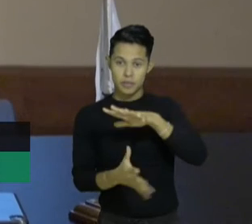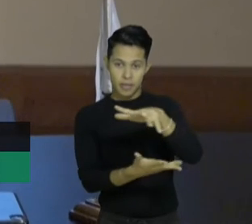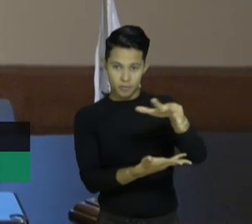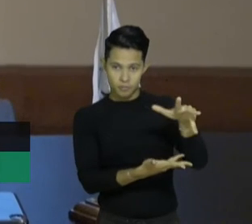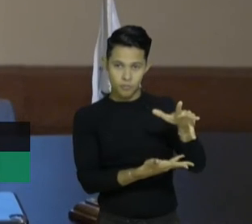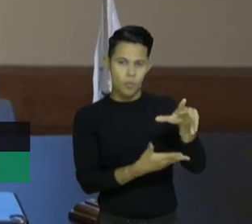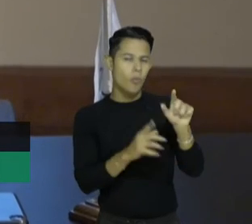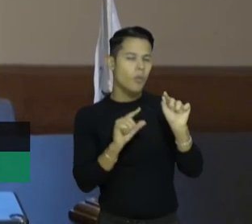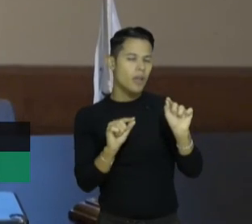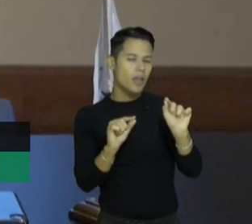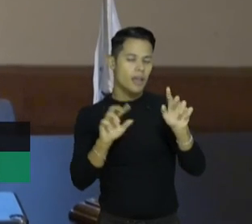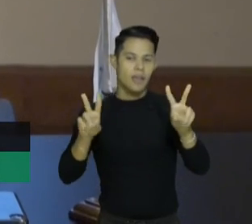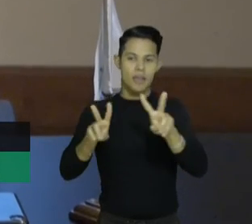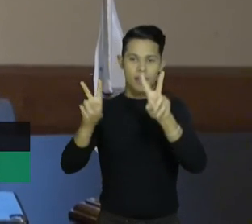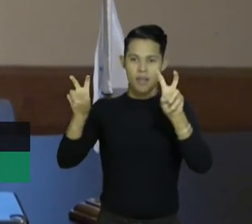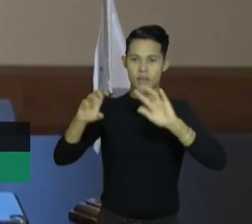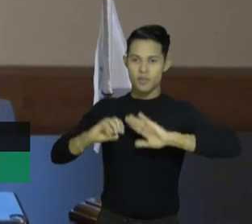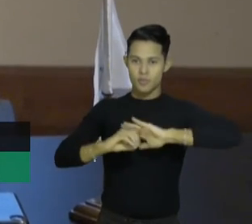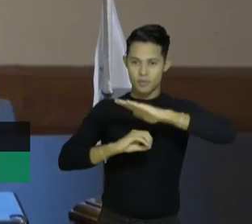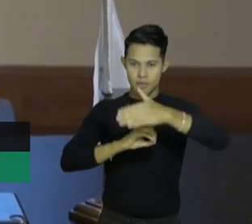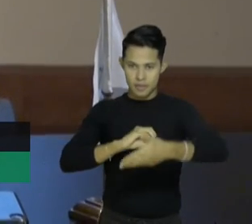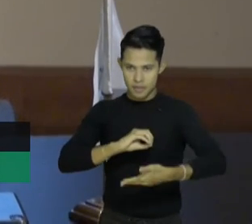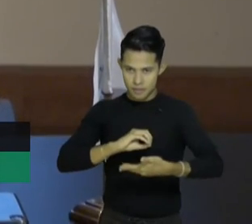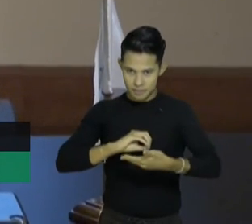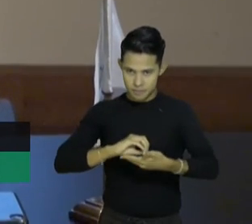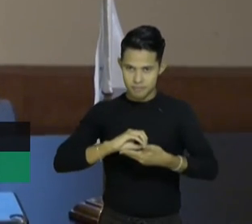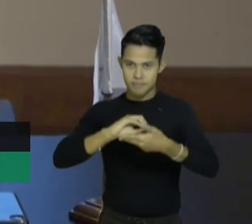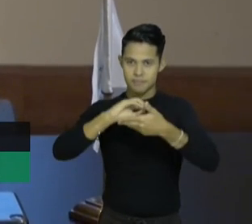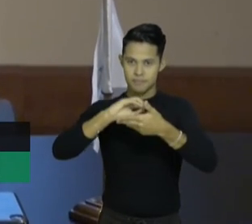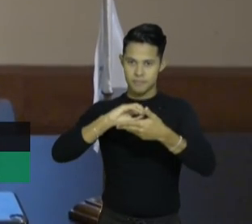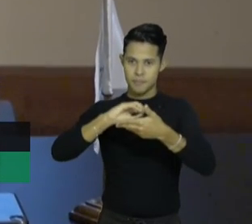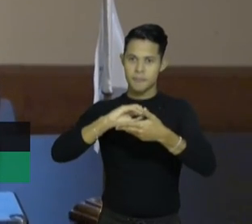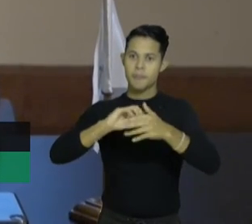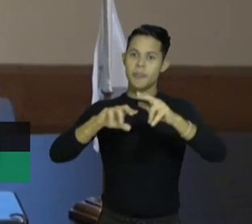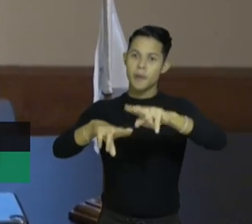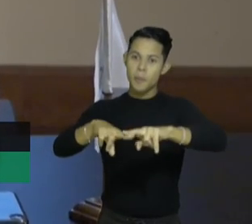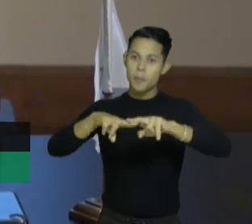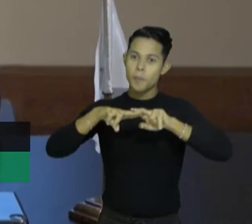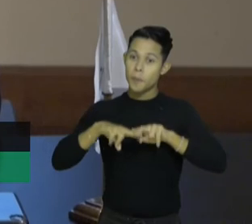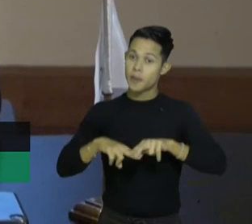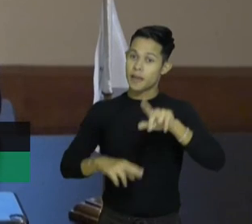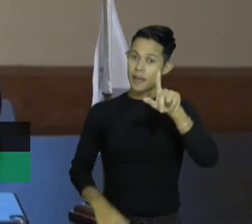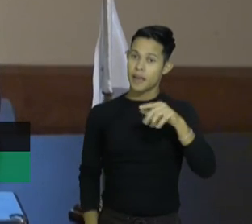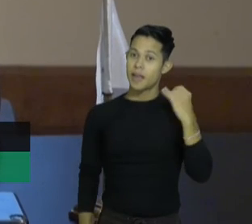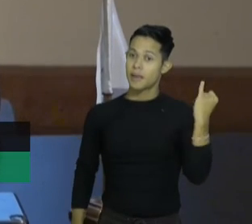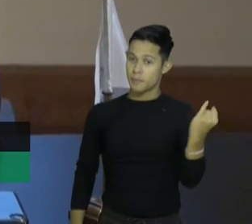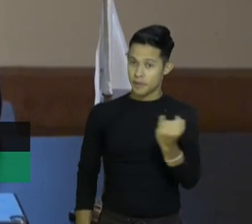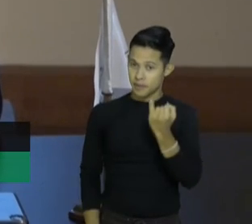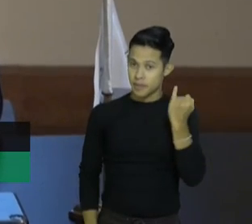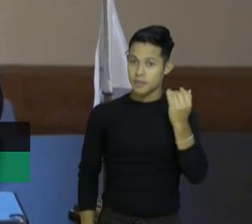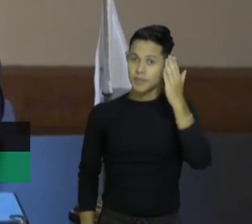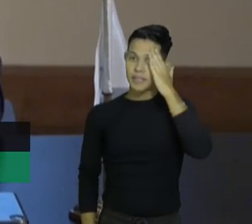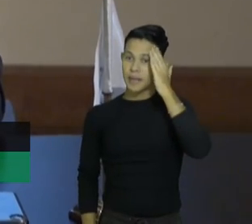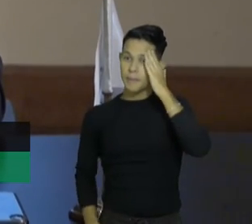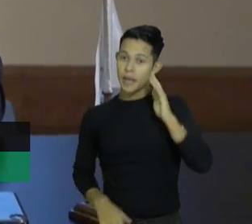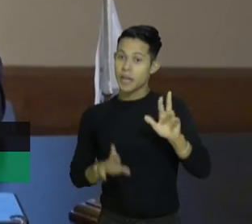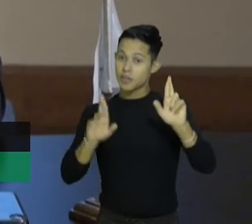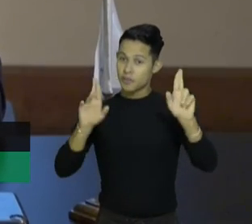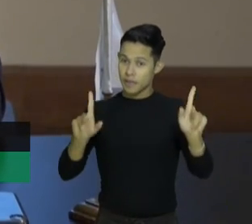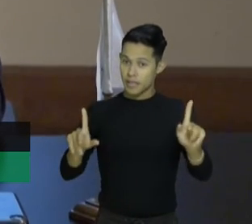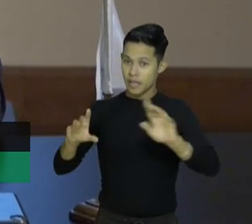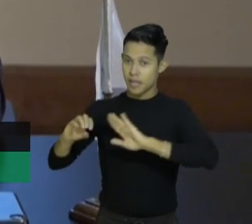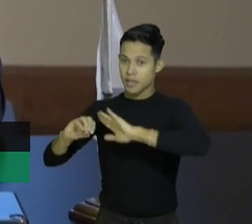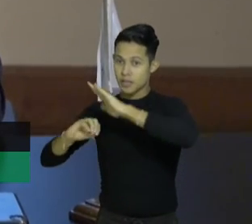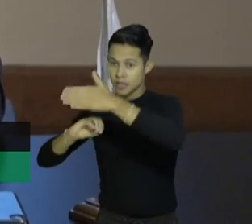eh e a sustentabilidade e é importante já de pronto também fazer uma diferença entre sustentabilidade